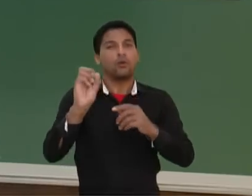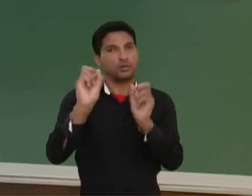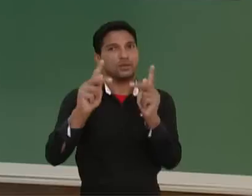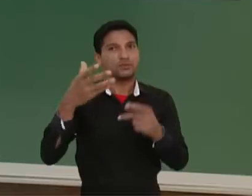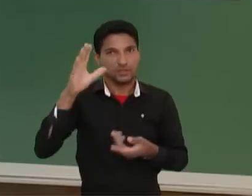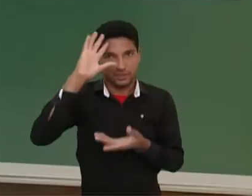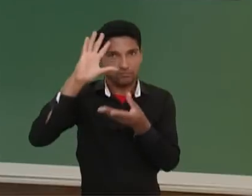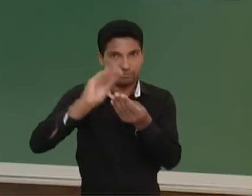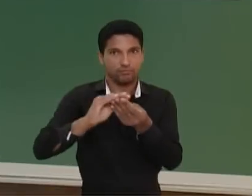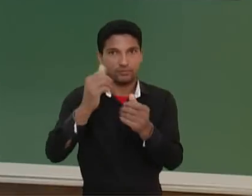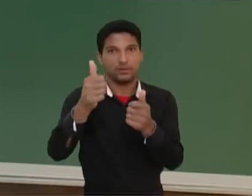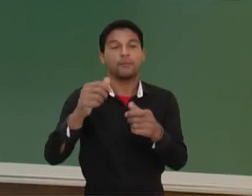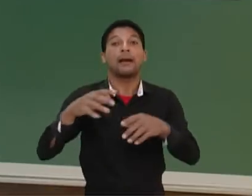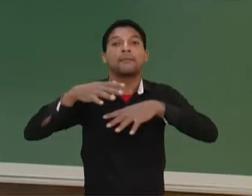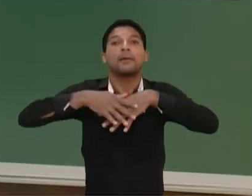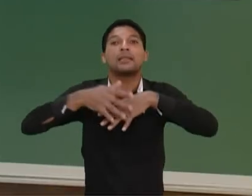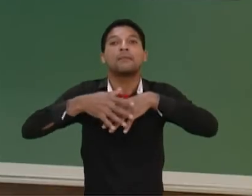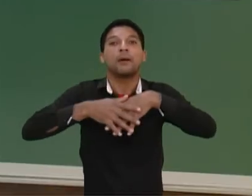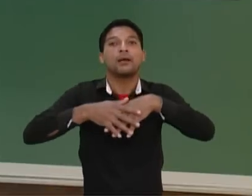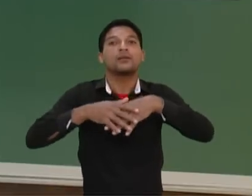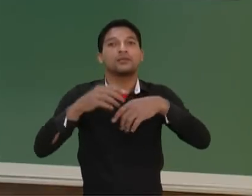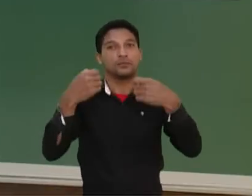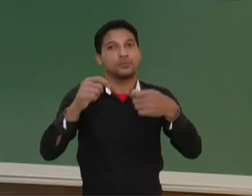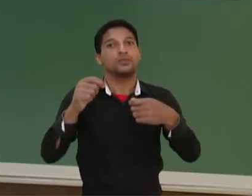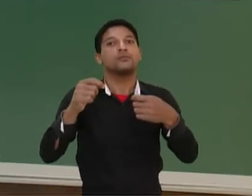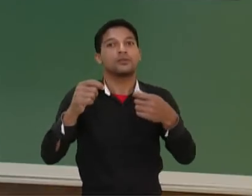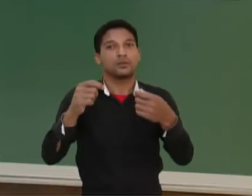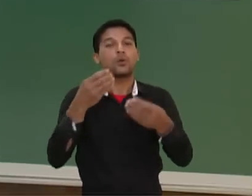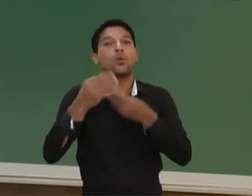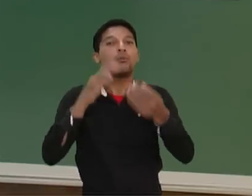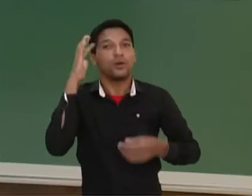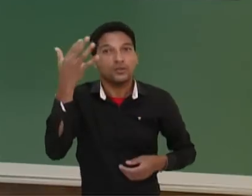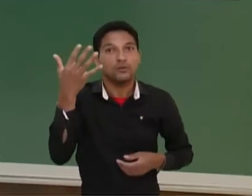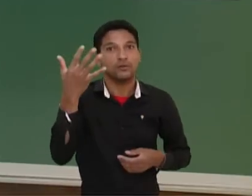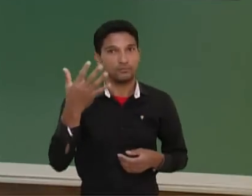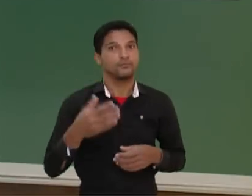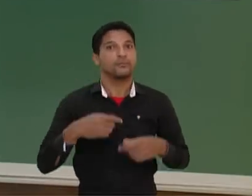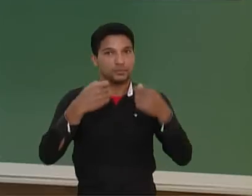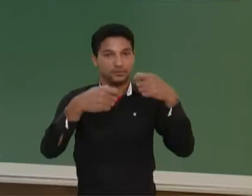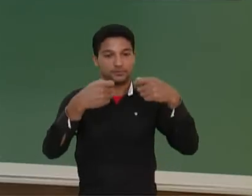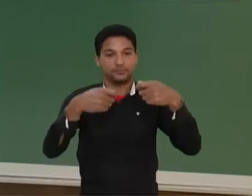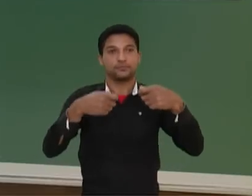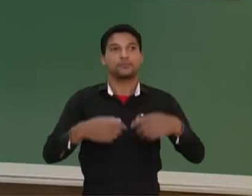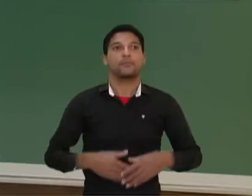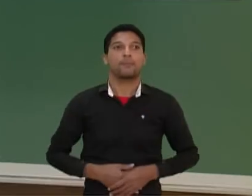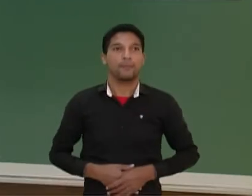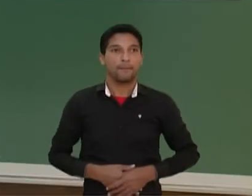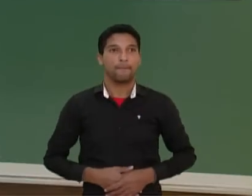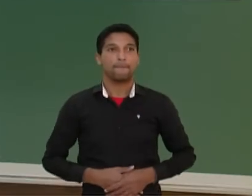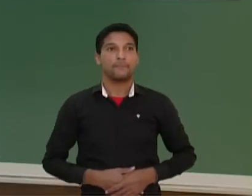argumento matemático, congruência de triângulos, resolveu de novo, tá? Vamos lá.